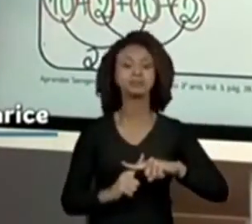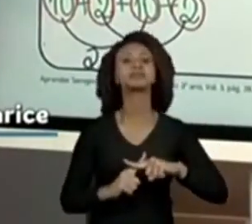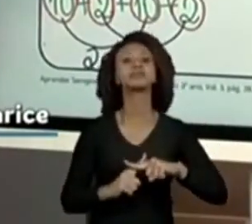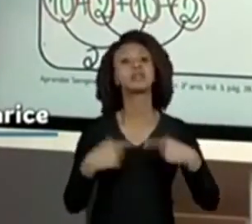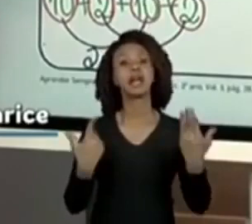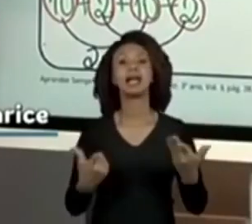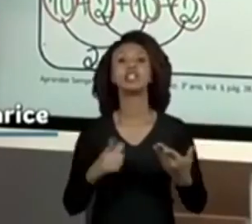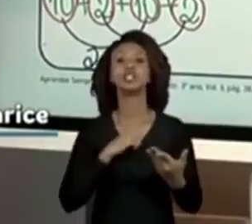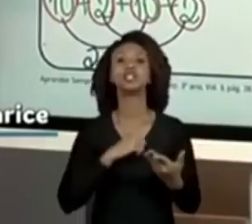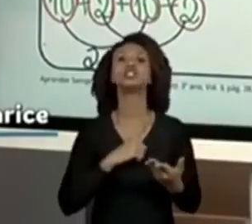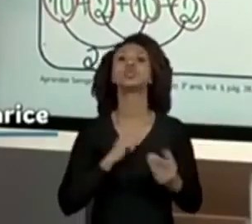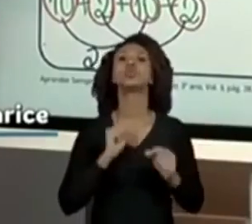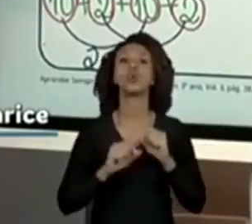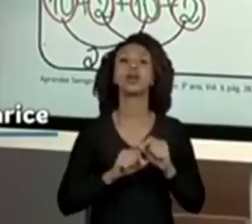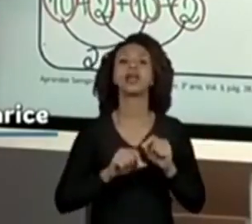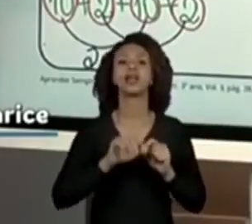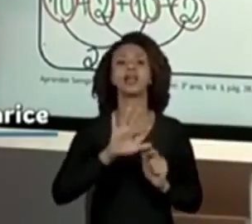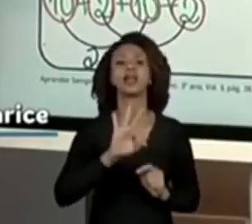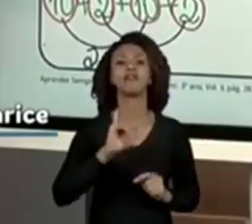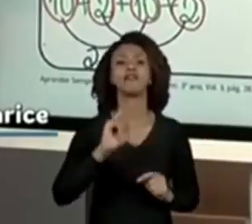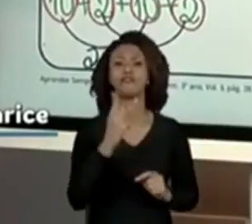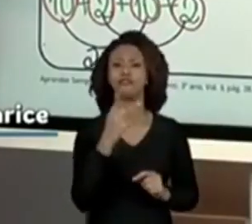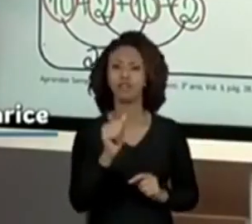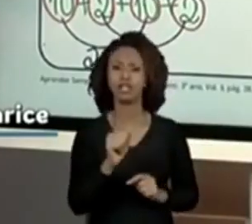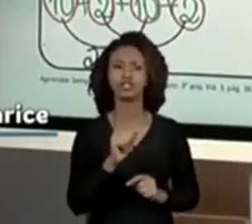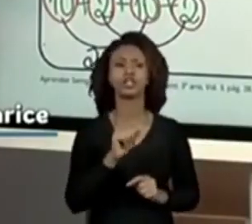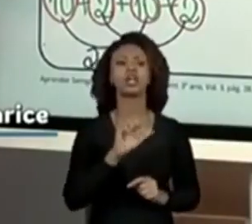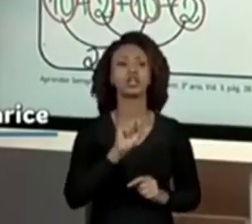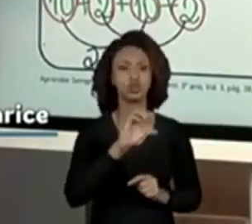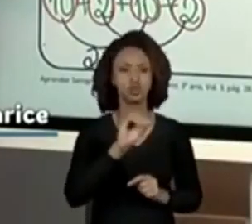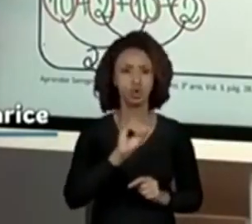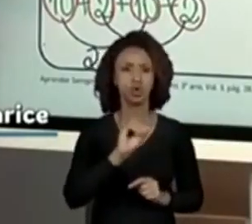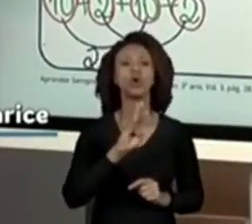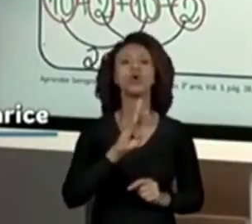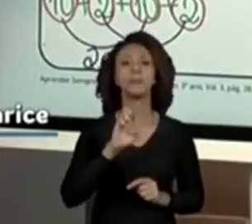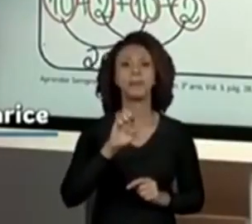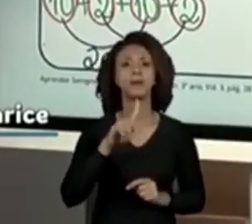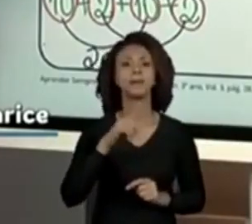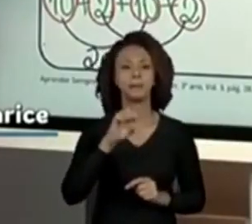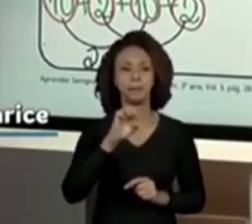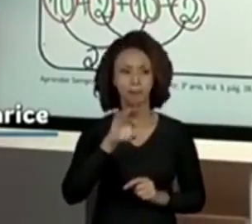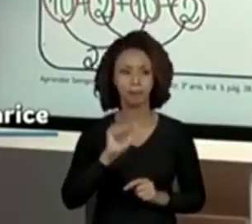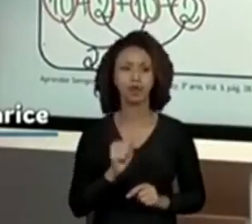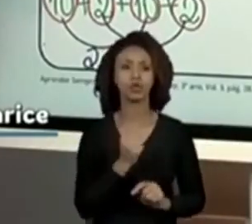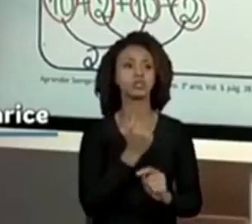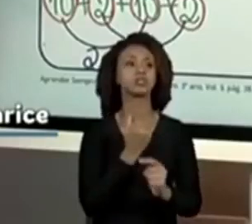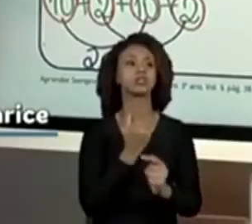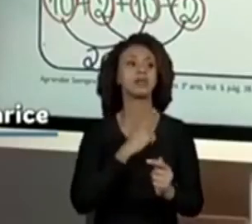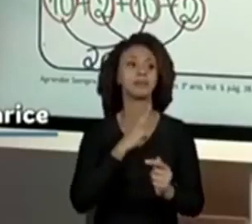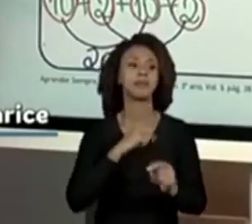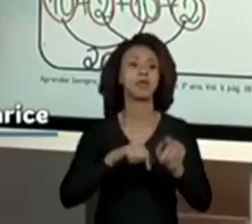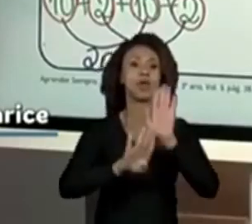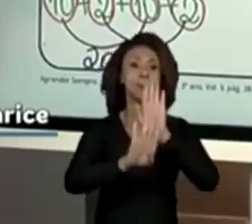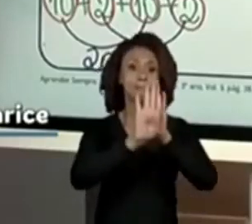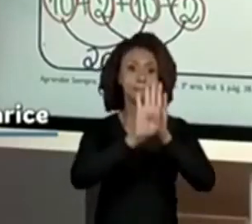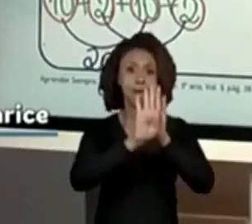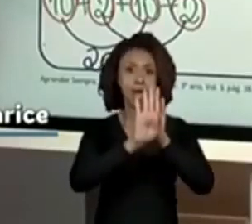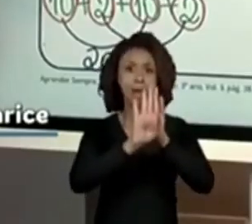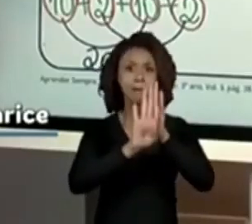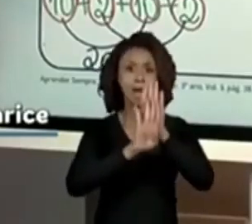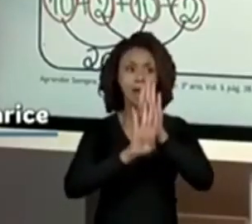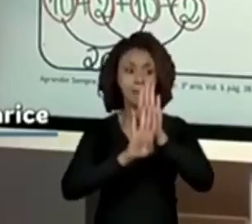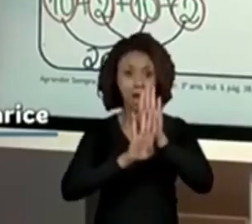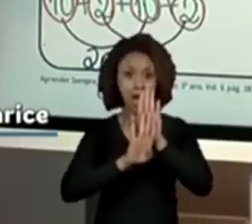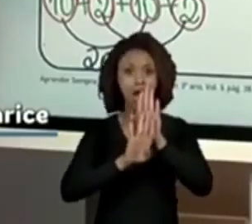fichas sobrepostas, que é o material que tem lá no EMAI de vocês, que vocês recortam e conseguem construir